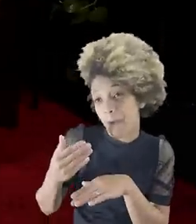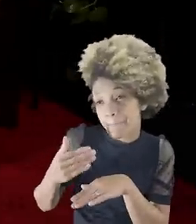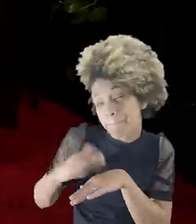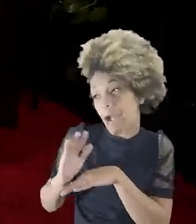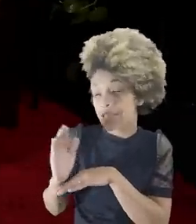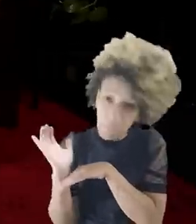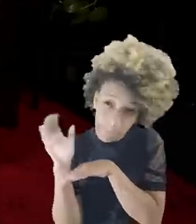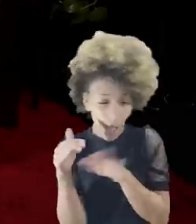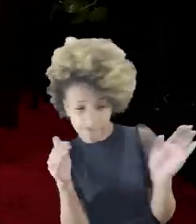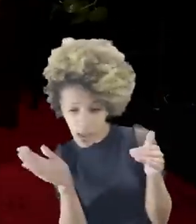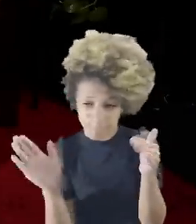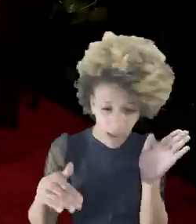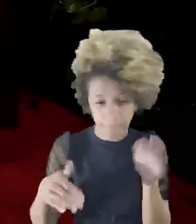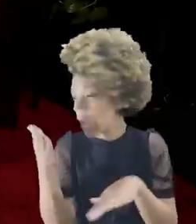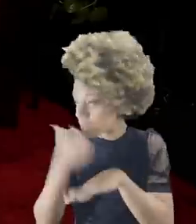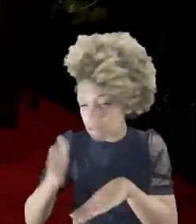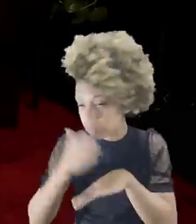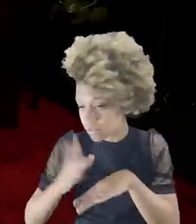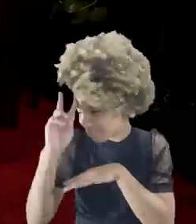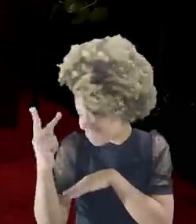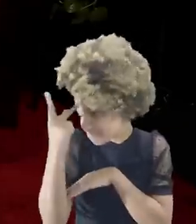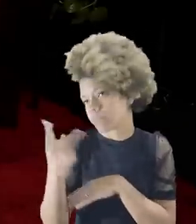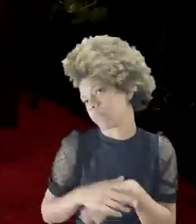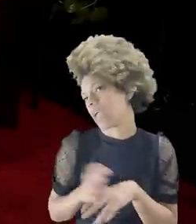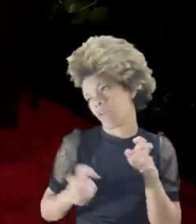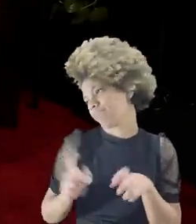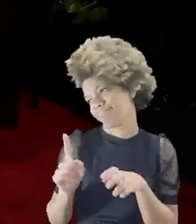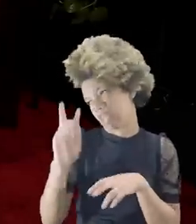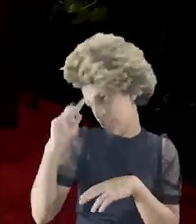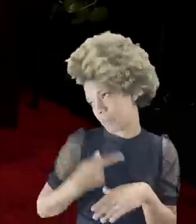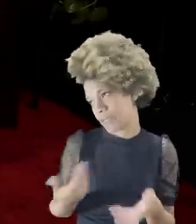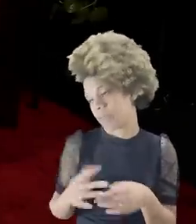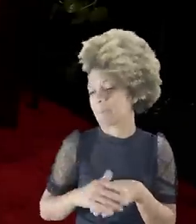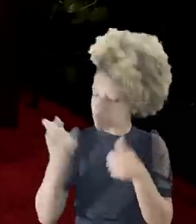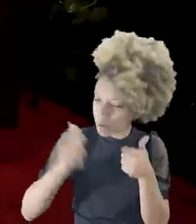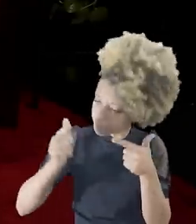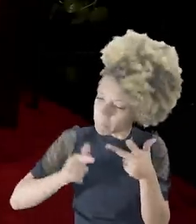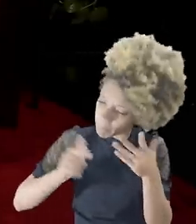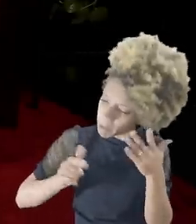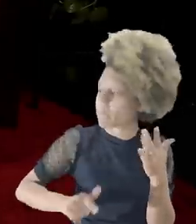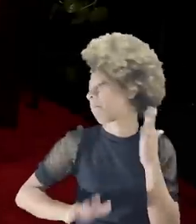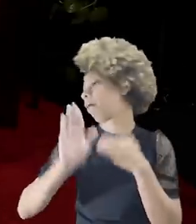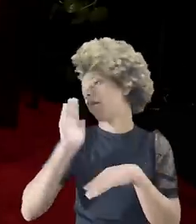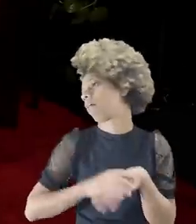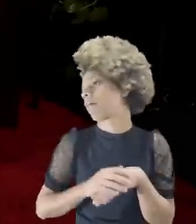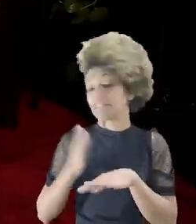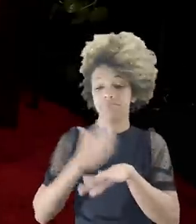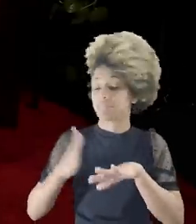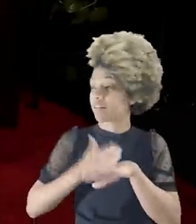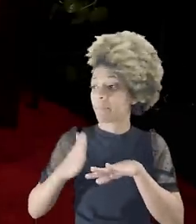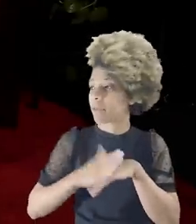quanto mais automatizado você tem os seus movimentos é claro a gente não é um robô a gente é ser humano mas você vai repetindo repetindo repetindo tanto que